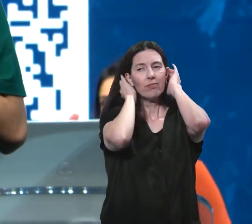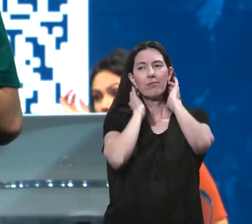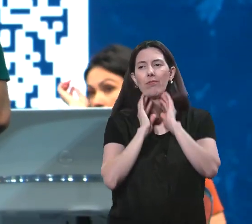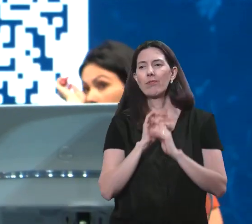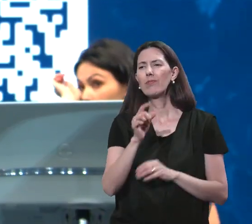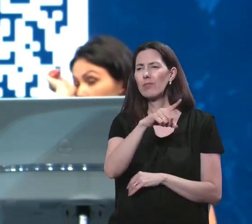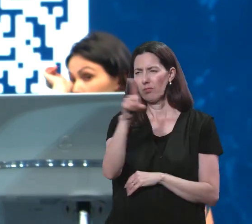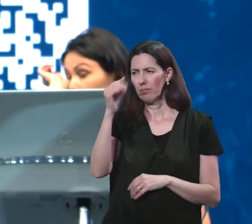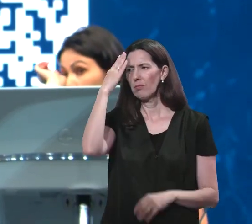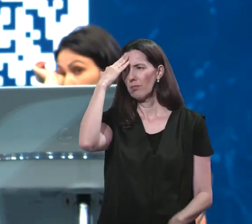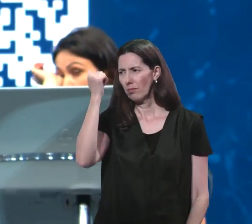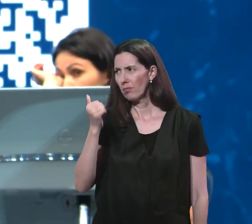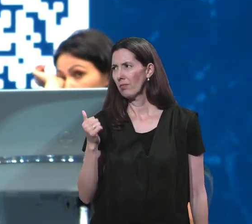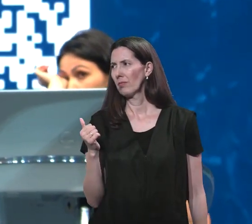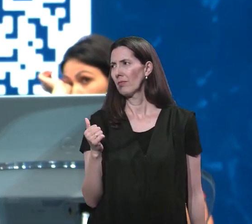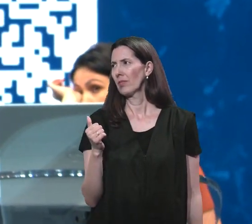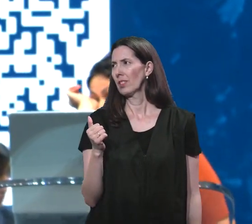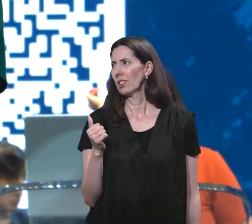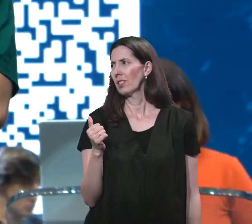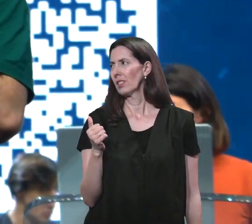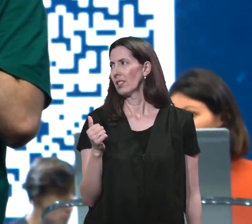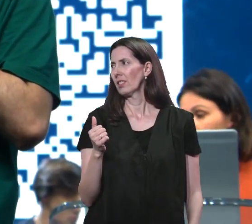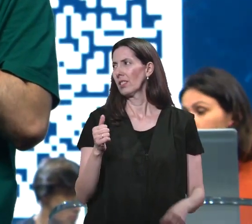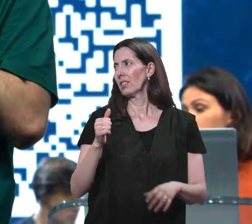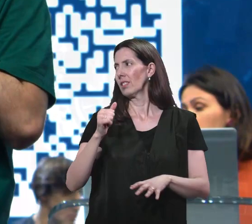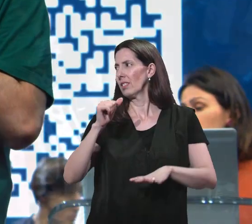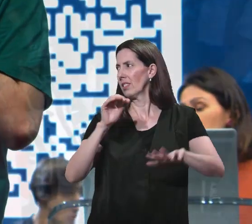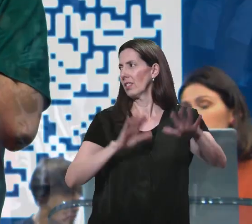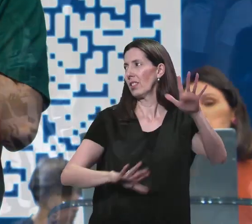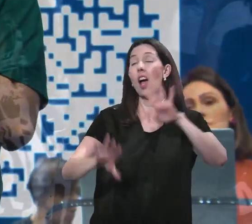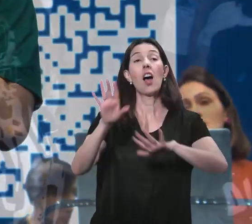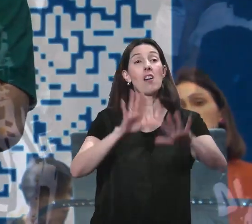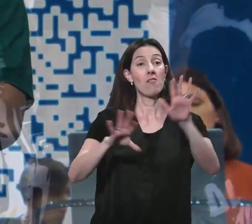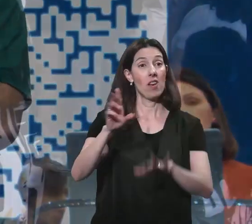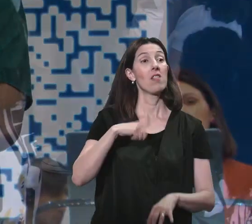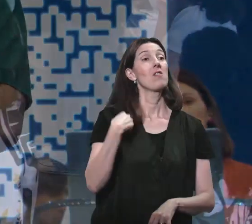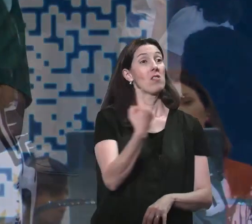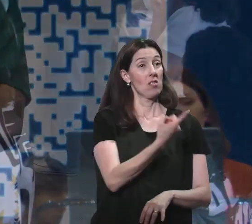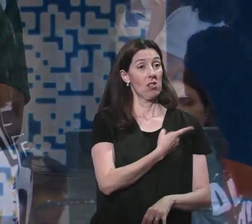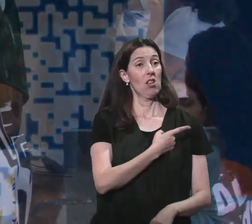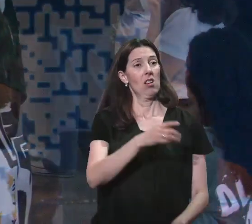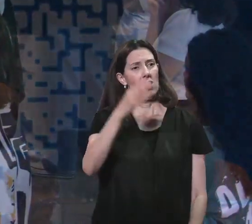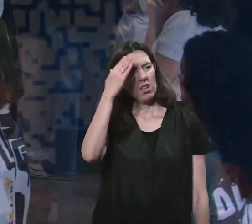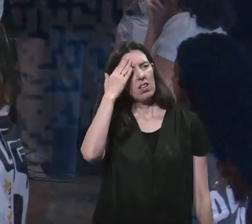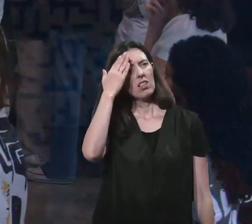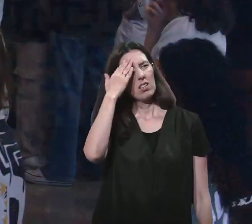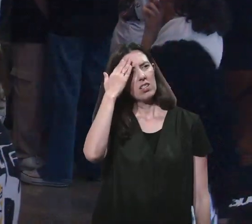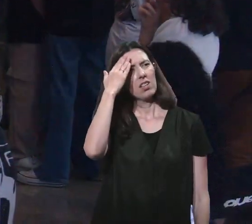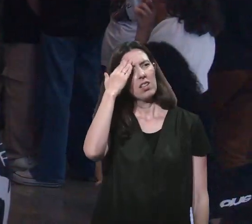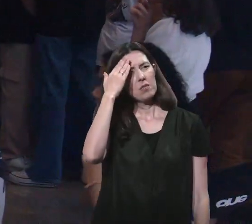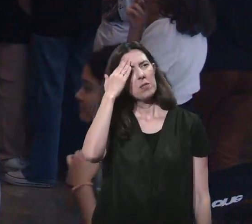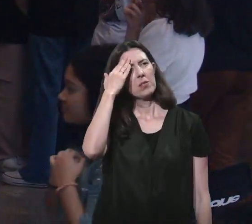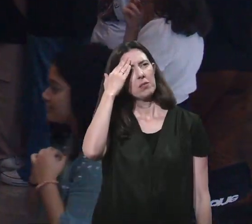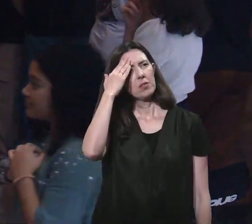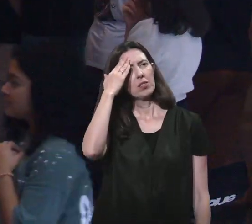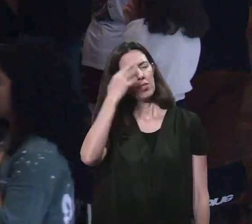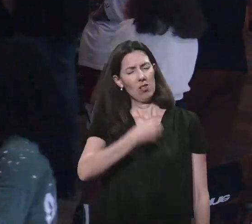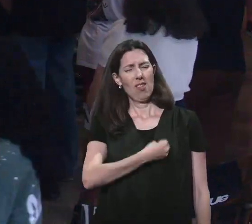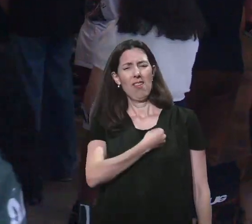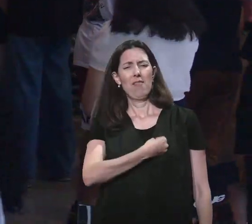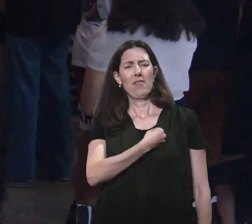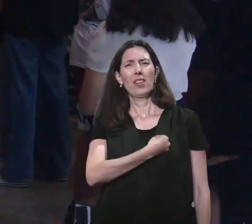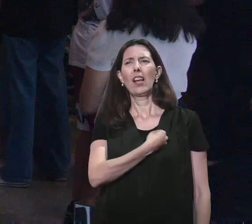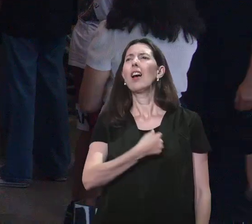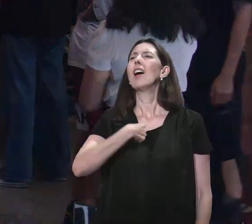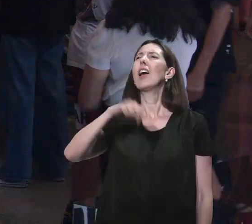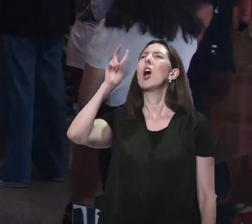Sabe, muitas vezes nós achamos que sabemos o que é vida. Eu lembro que eu tive um